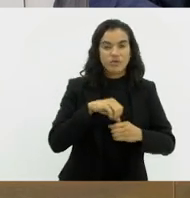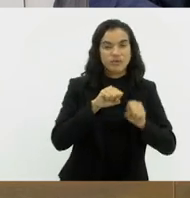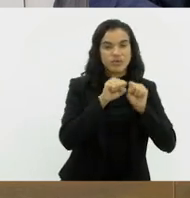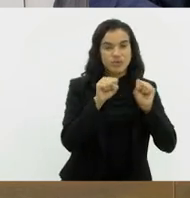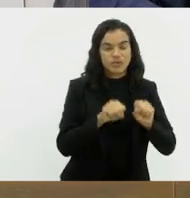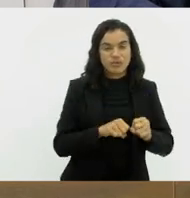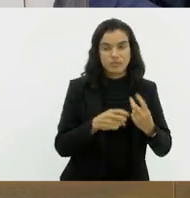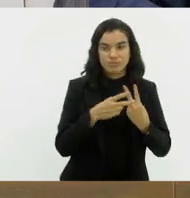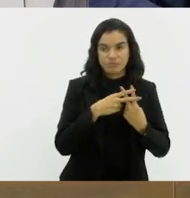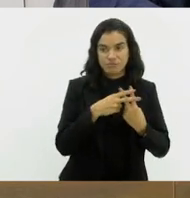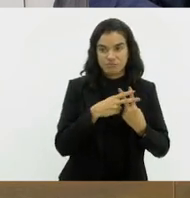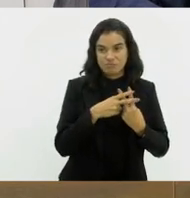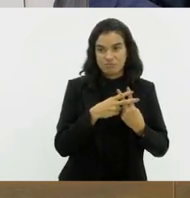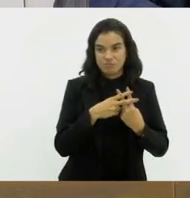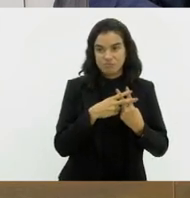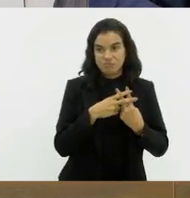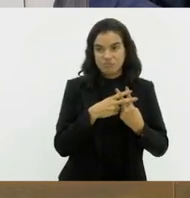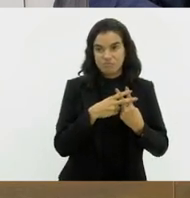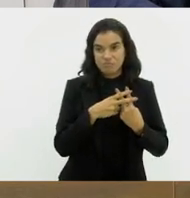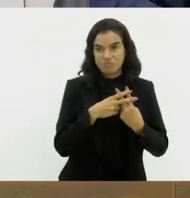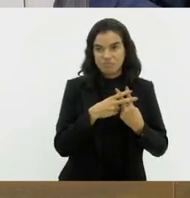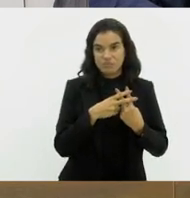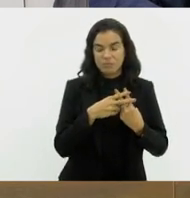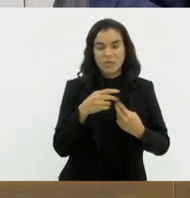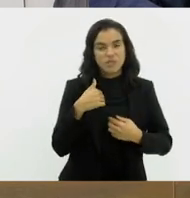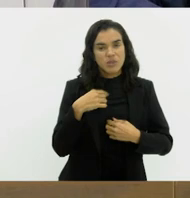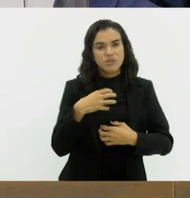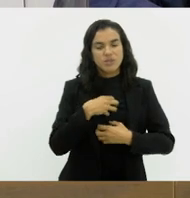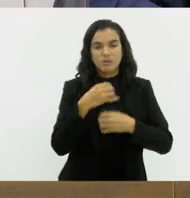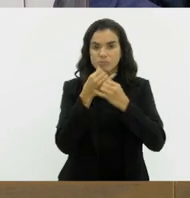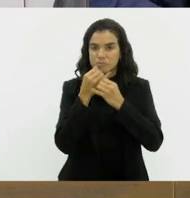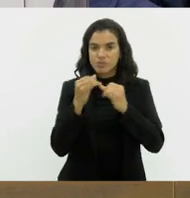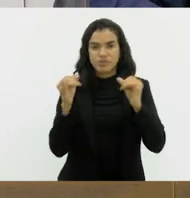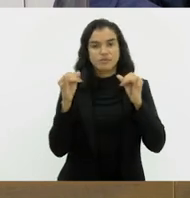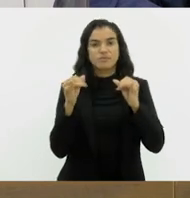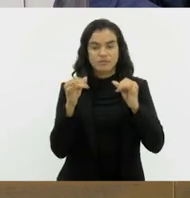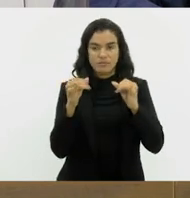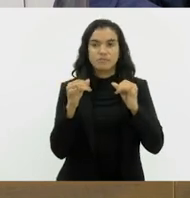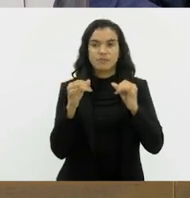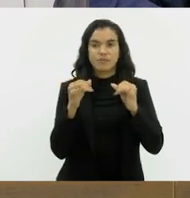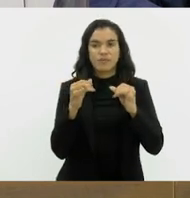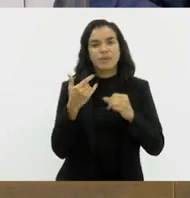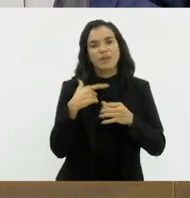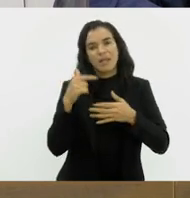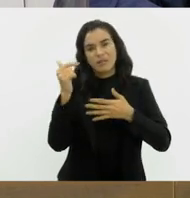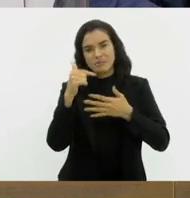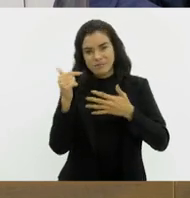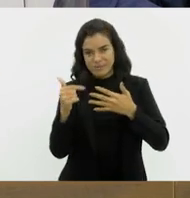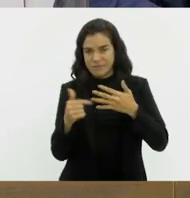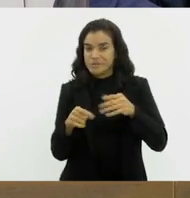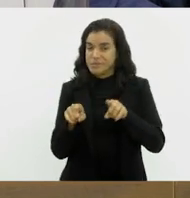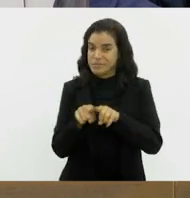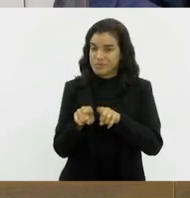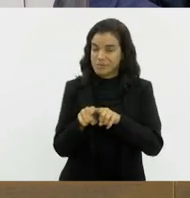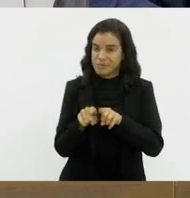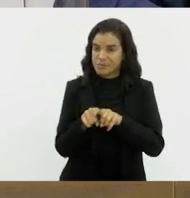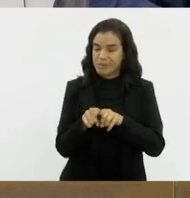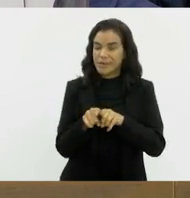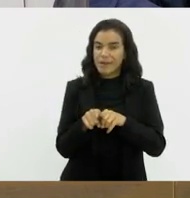questão que me choca bastante, né, dentre outras tantas, que